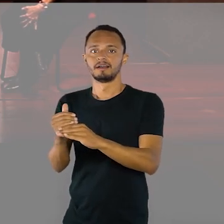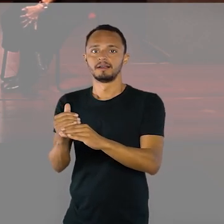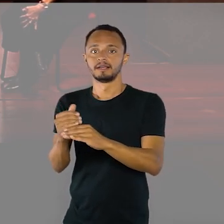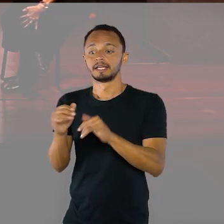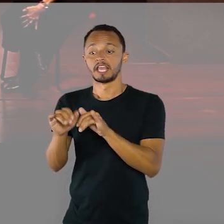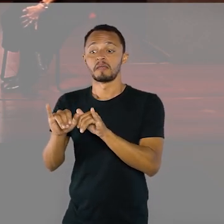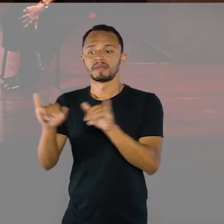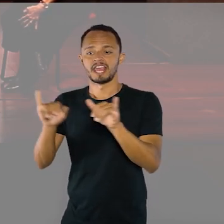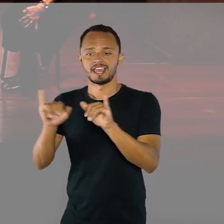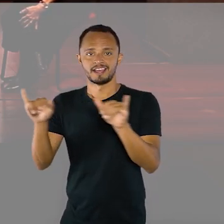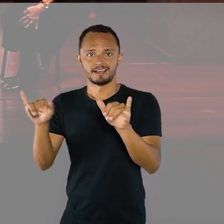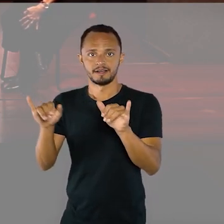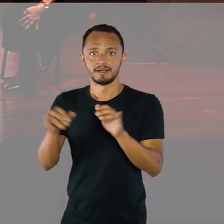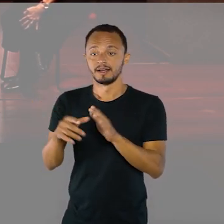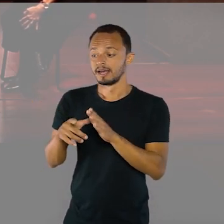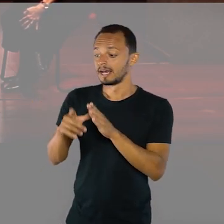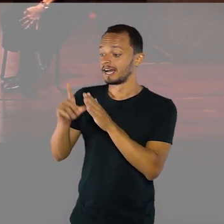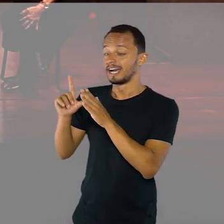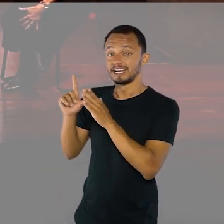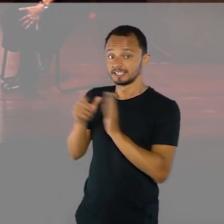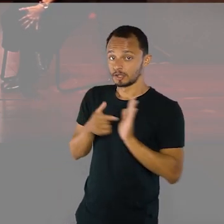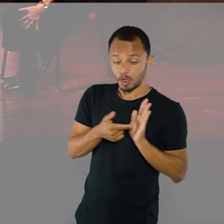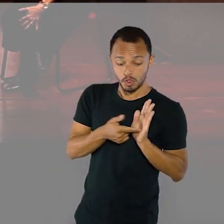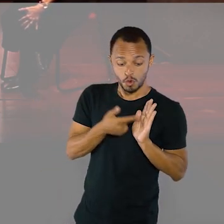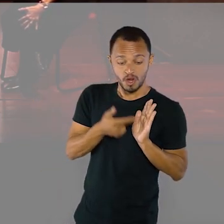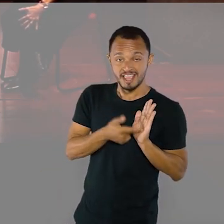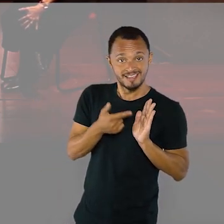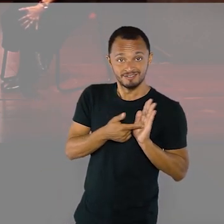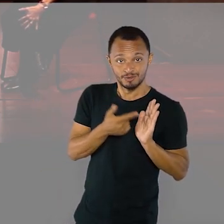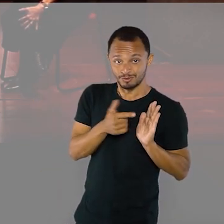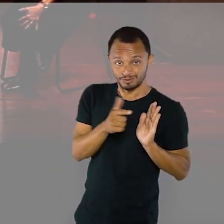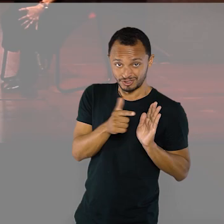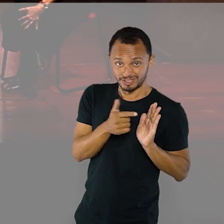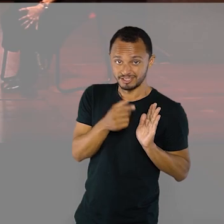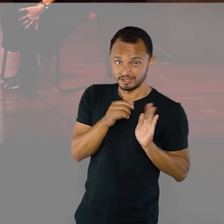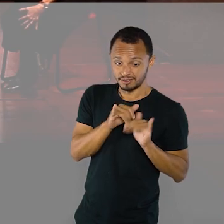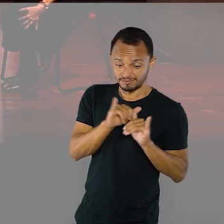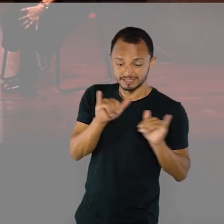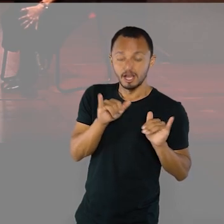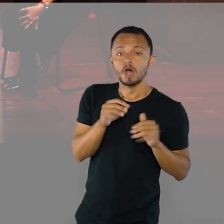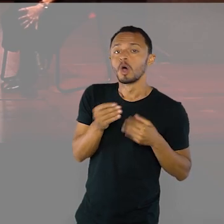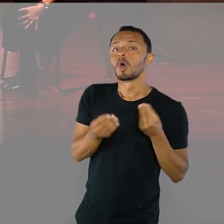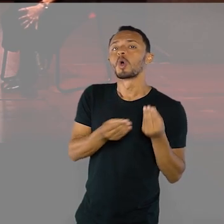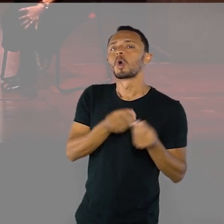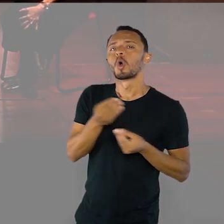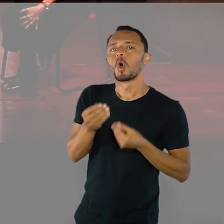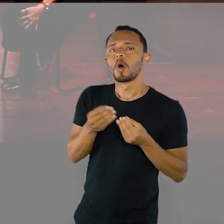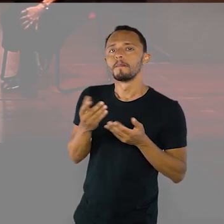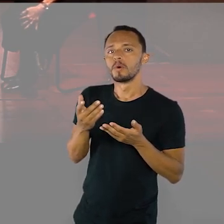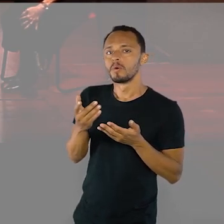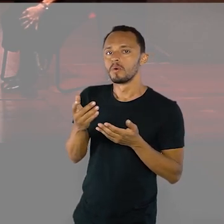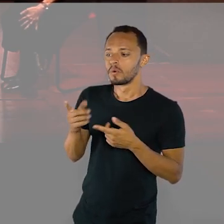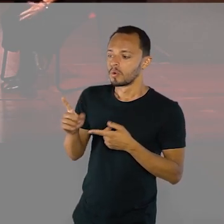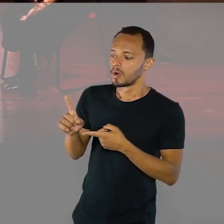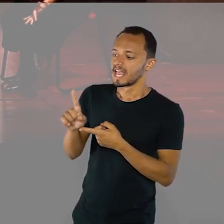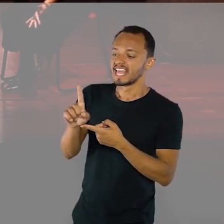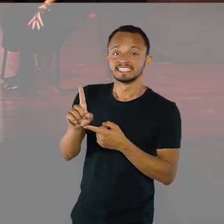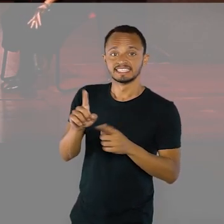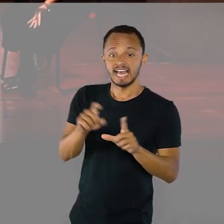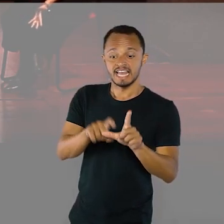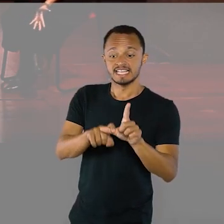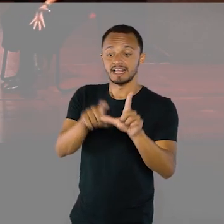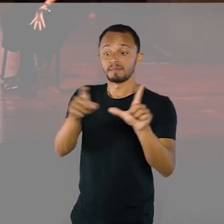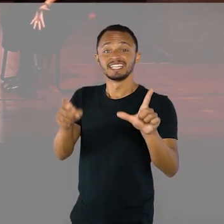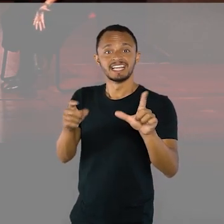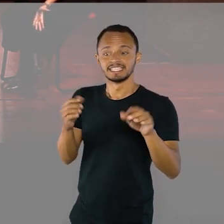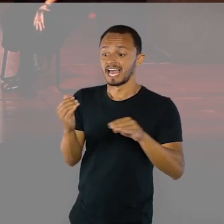da nossa discussão no começo do livro é por que se construiu essa noção de uma independência tão harmoniosa, quando nós